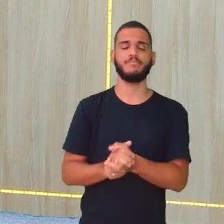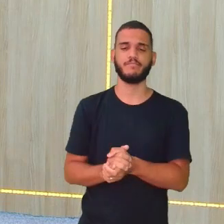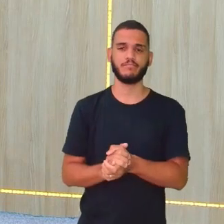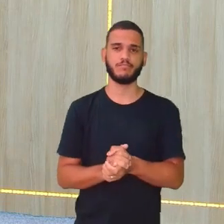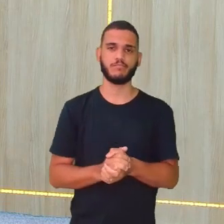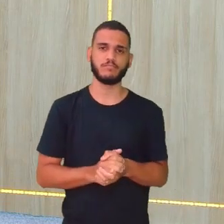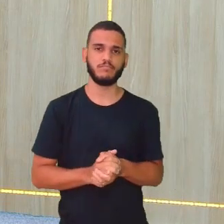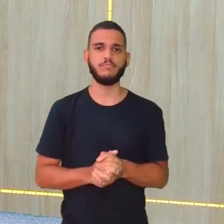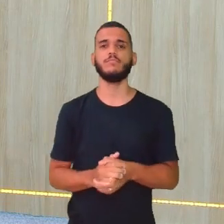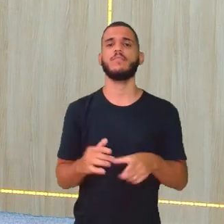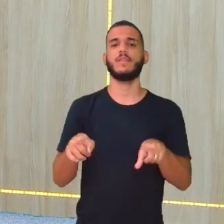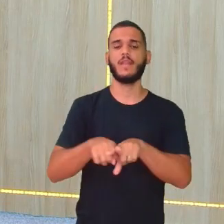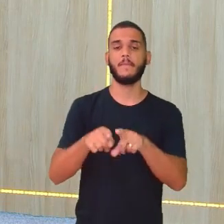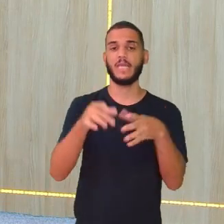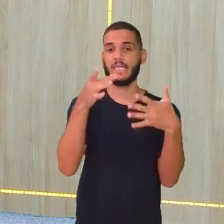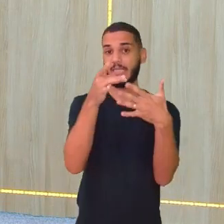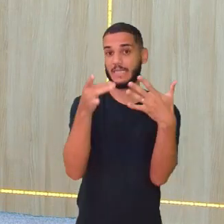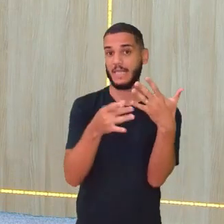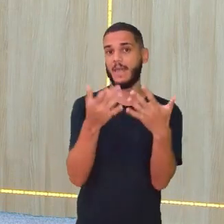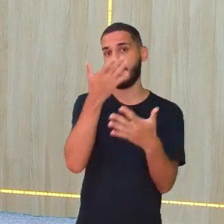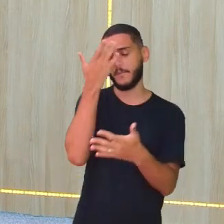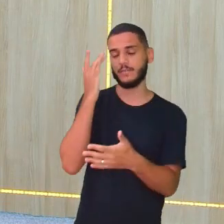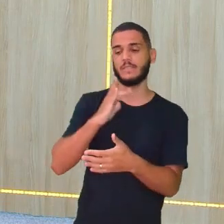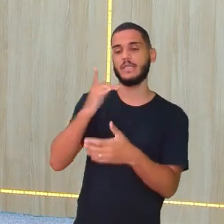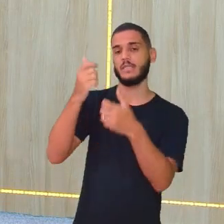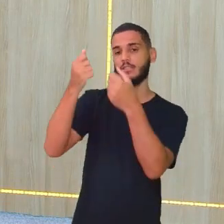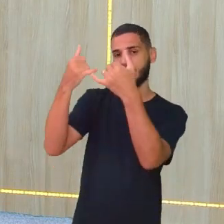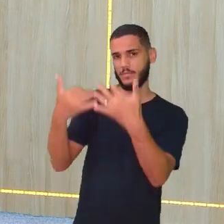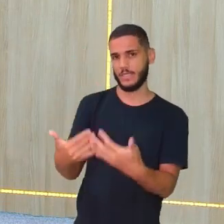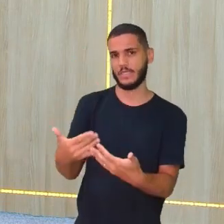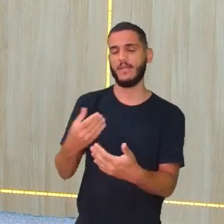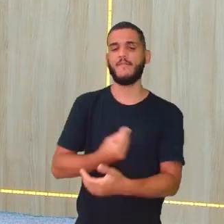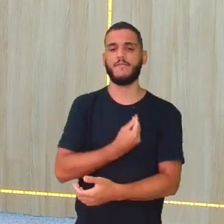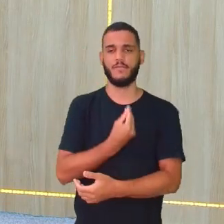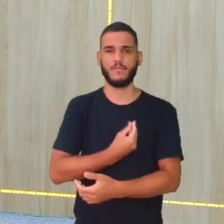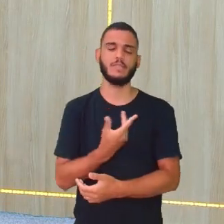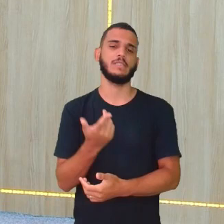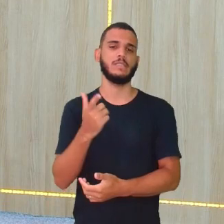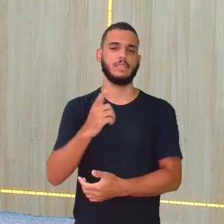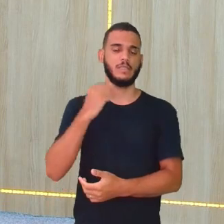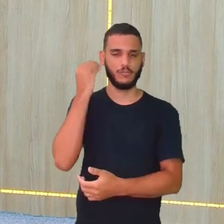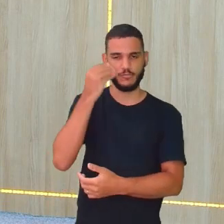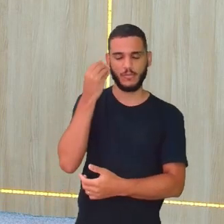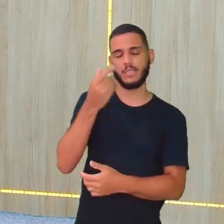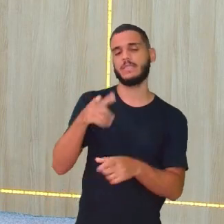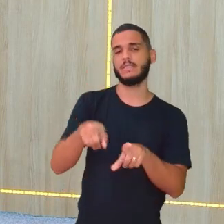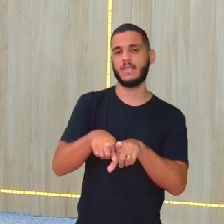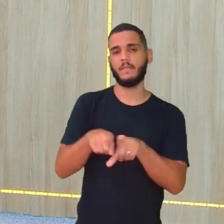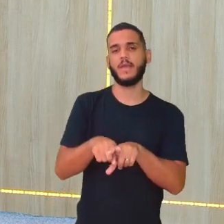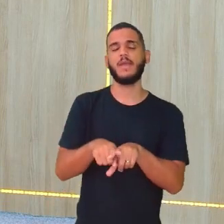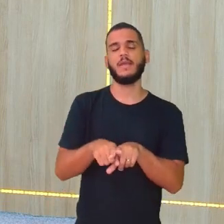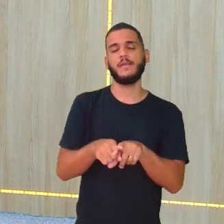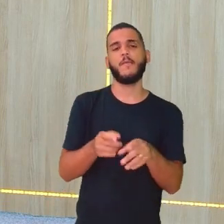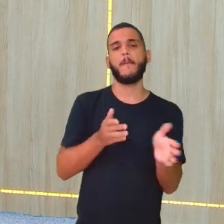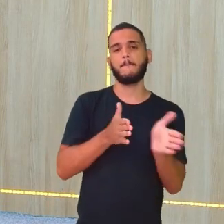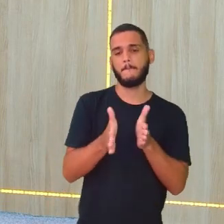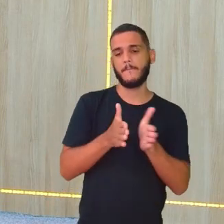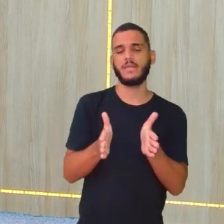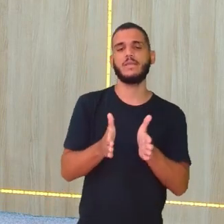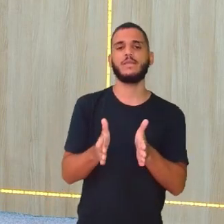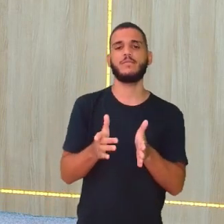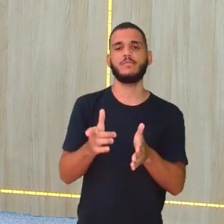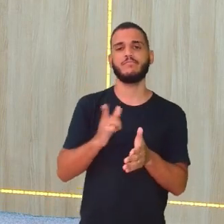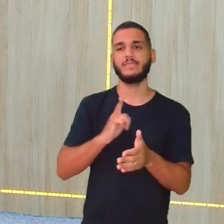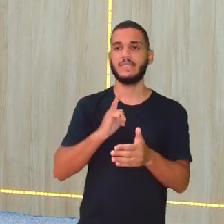que vem dos detalhes que a pessoa está dizendo, que ela vivenciou, mas assim, o tempo, né, o tempo percorrido, ele